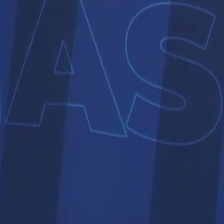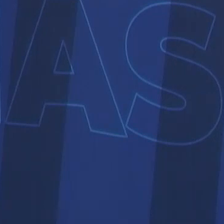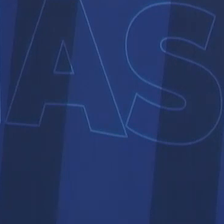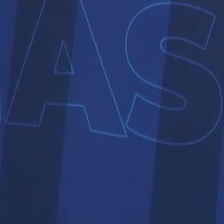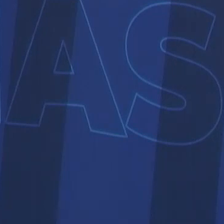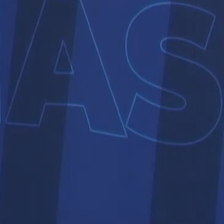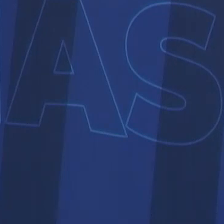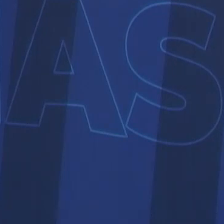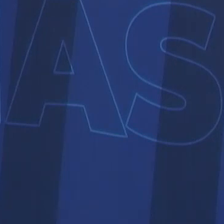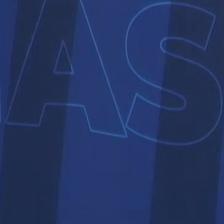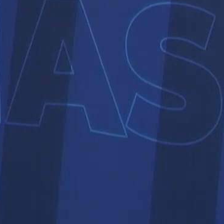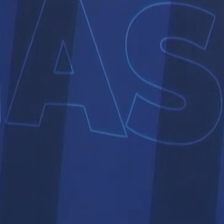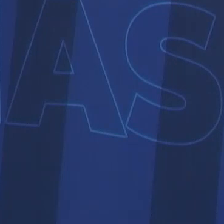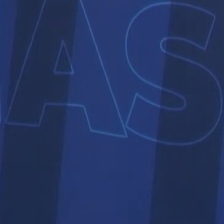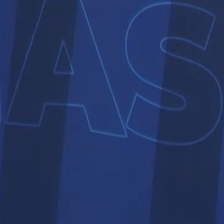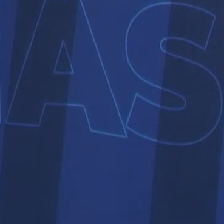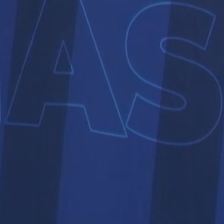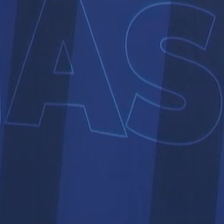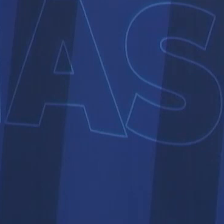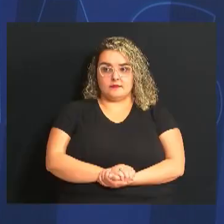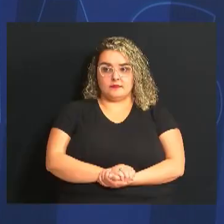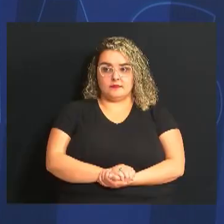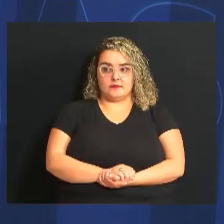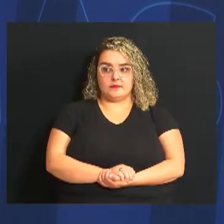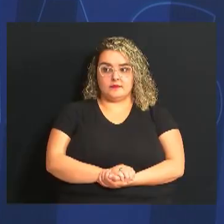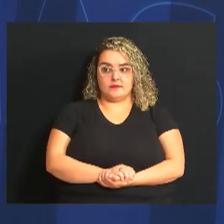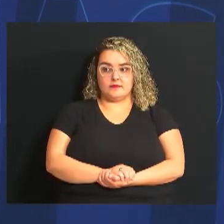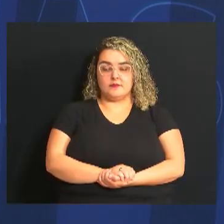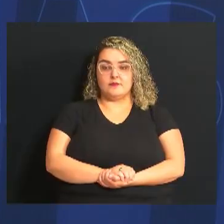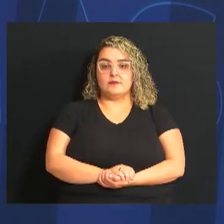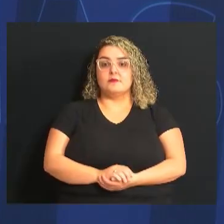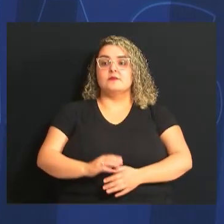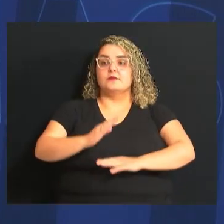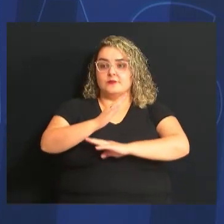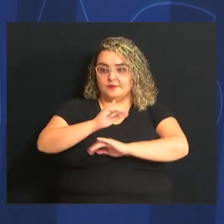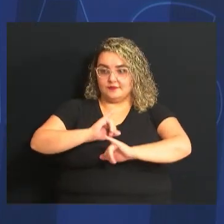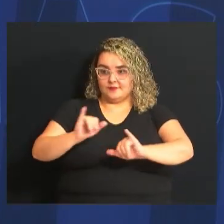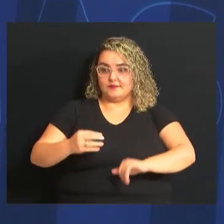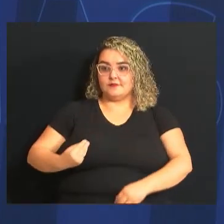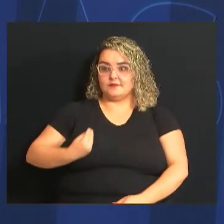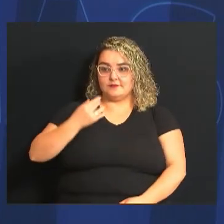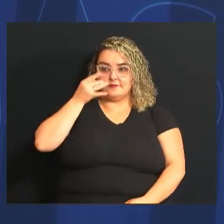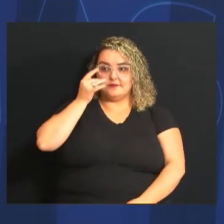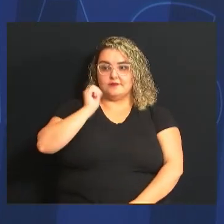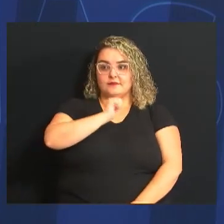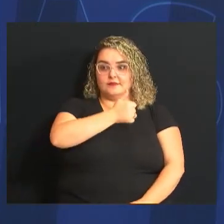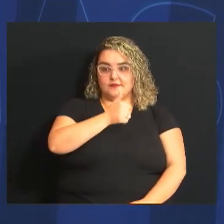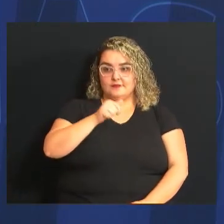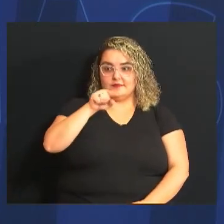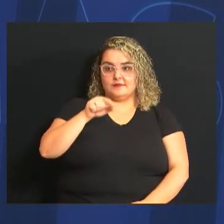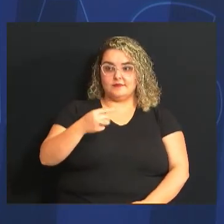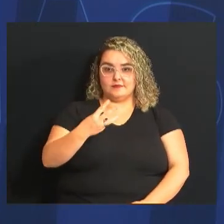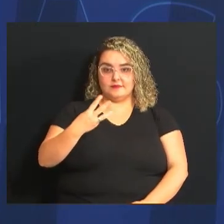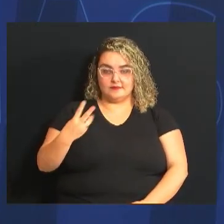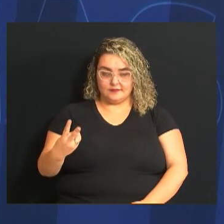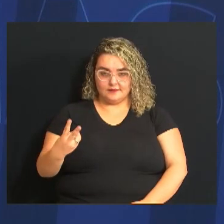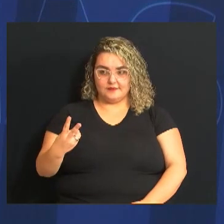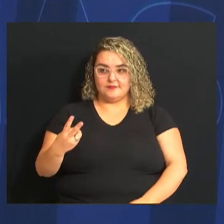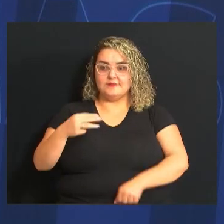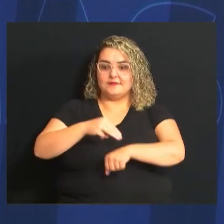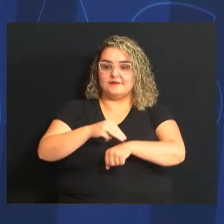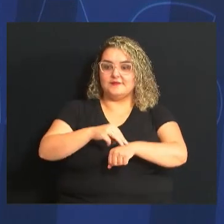de 2022. Está no ar o Câmara Notícia ao vivo, 11 horas mais 32 minutos.